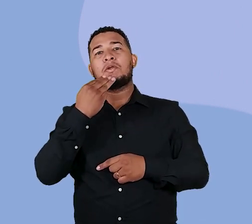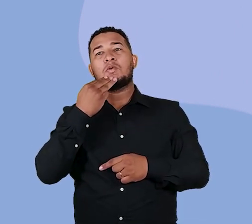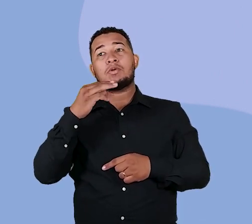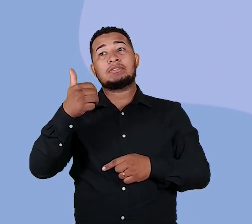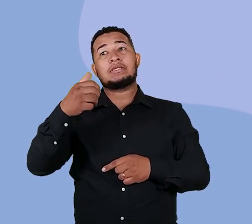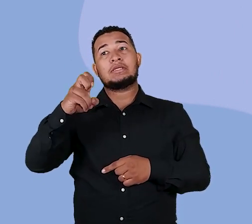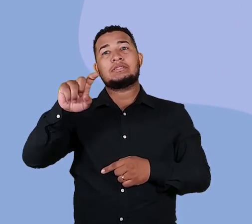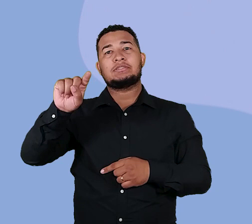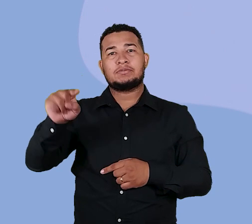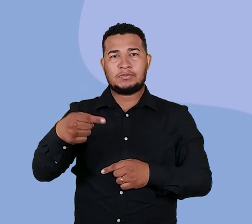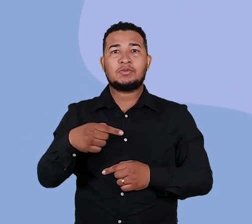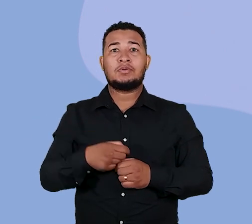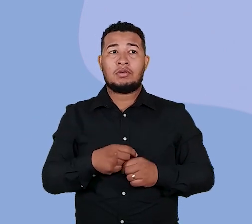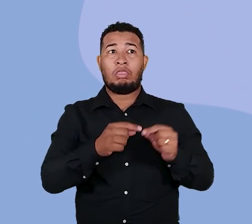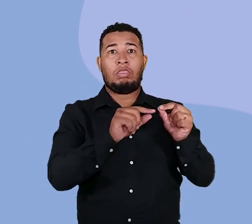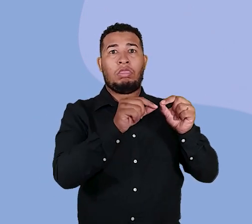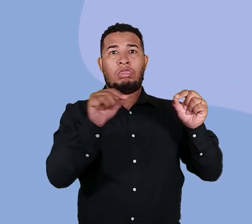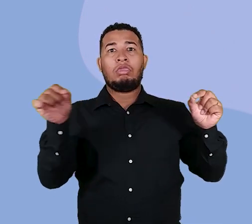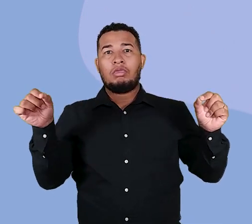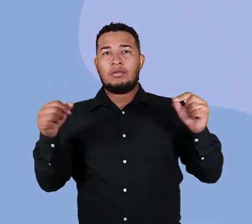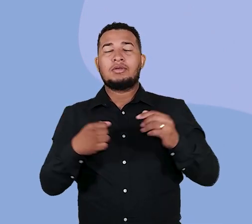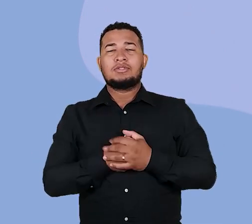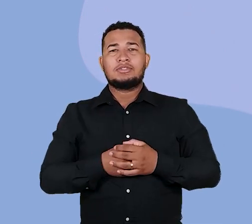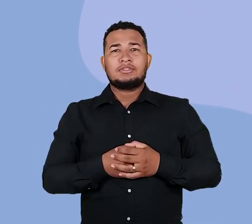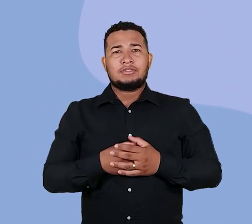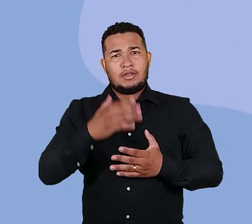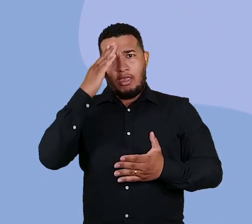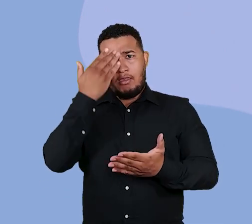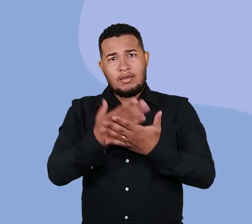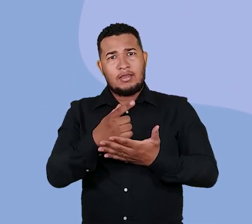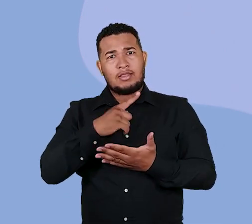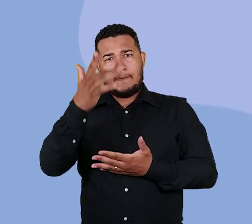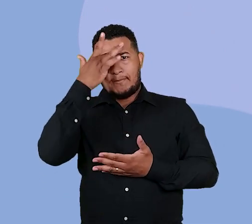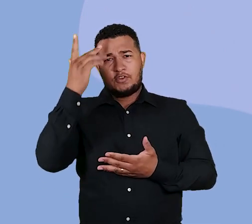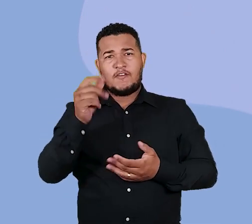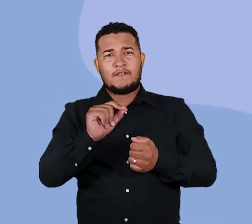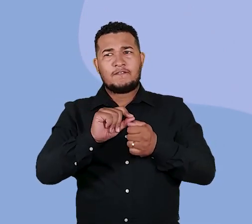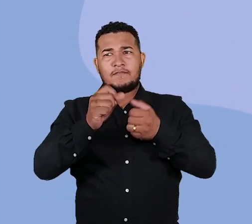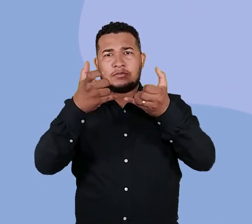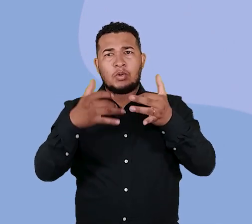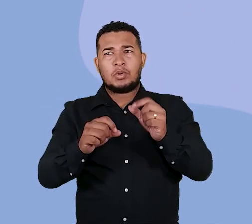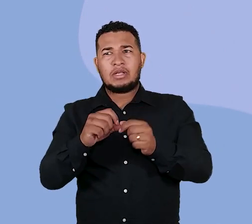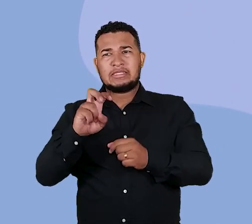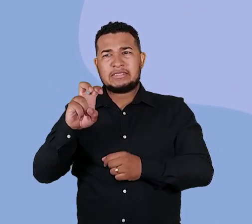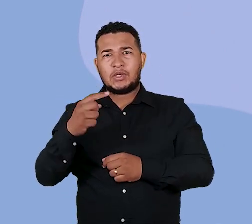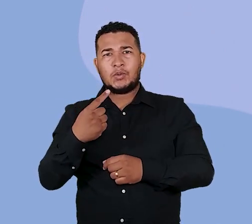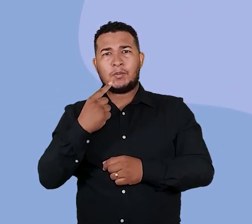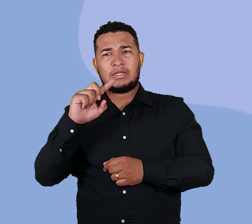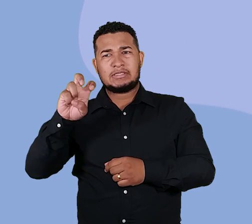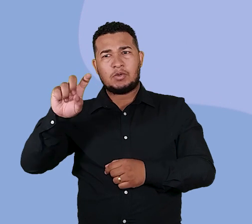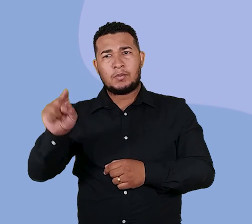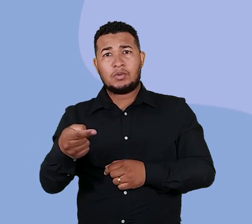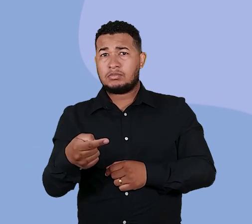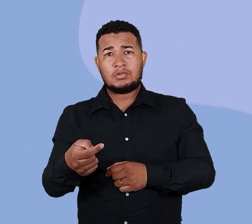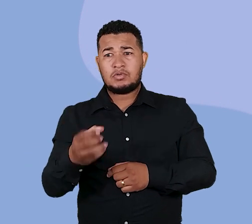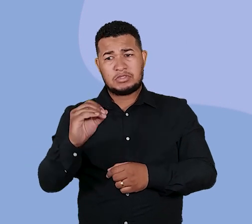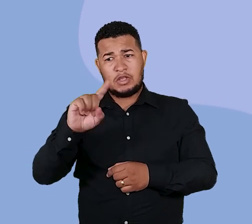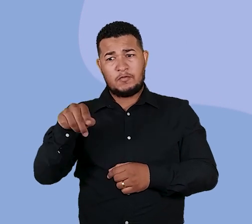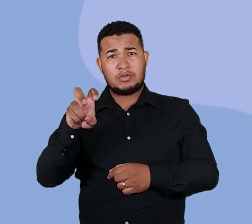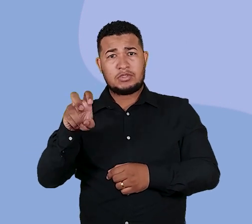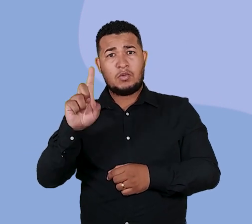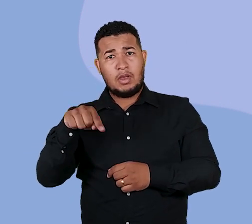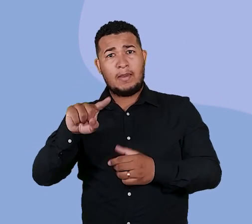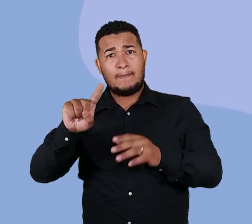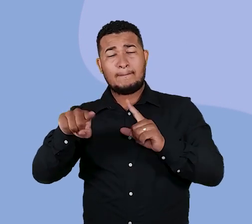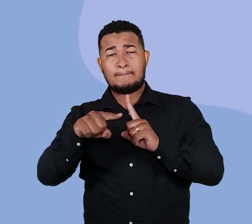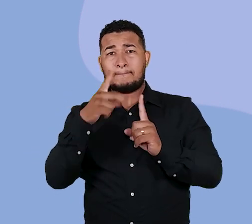15 mil. Como é que se lê isso daí, hein? Você acredita que tem gente que lê 5 mil? Ora, veja, 0,5 é meio, gente. Você